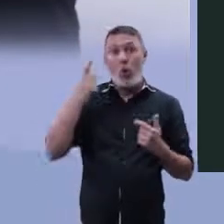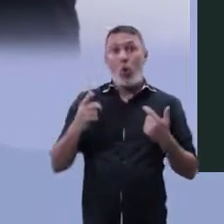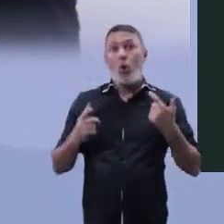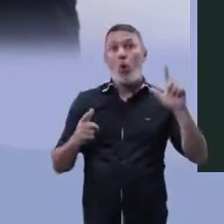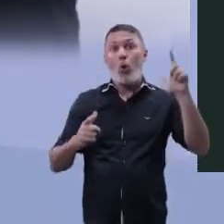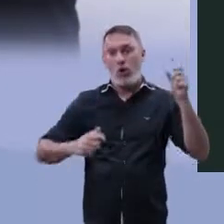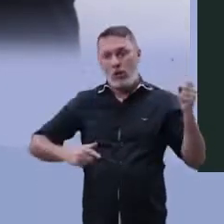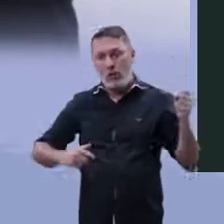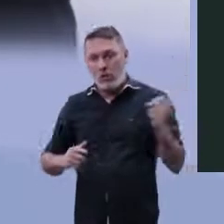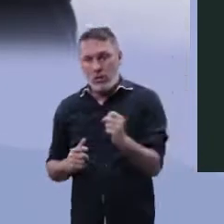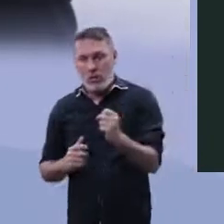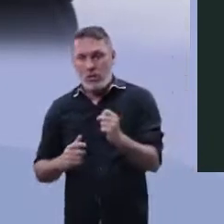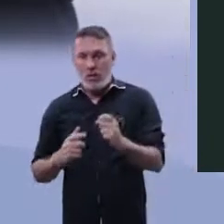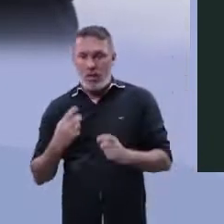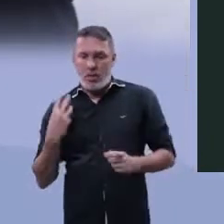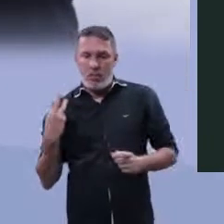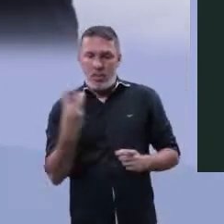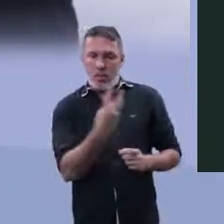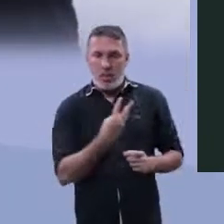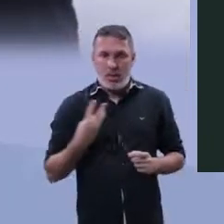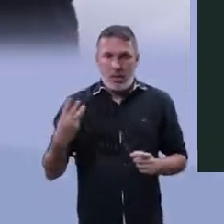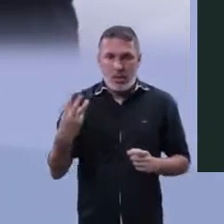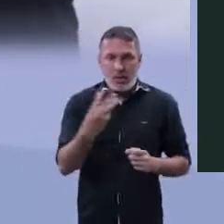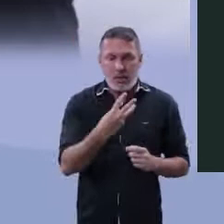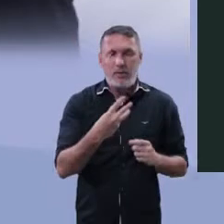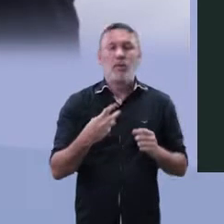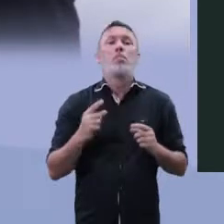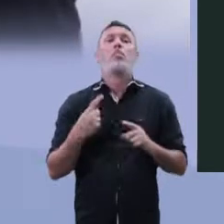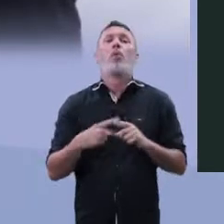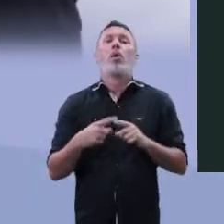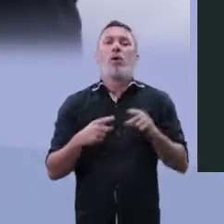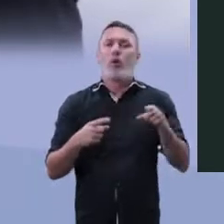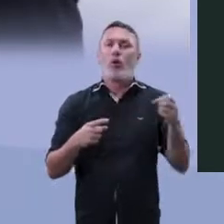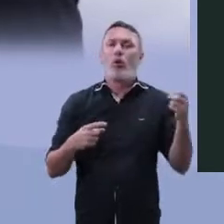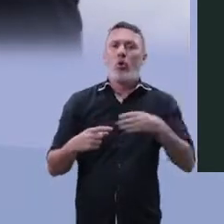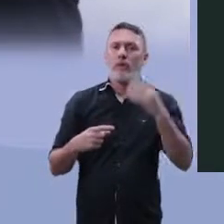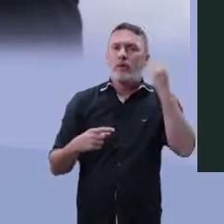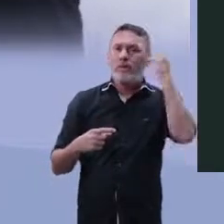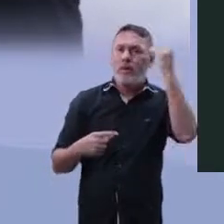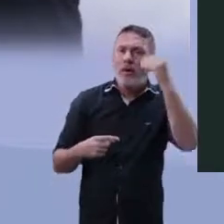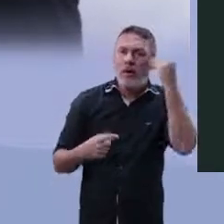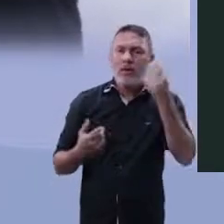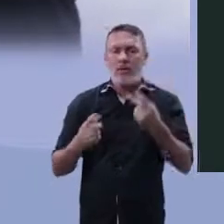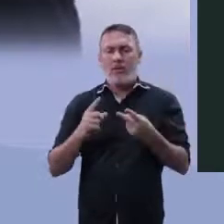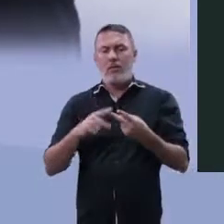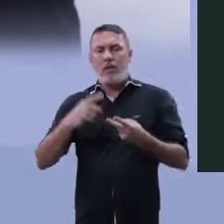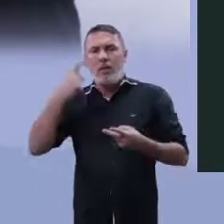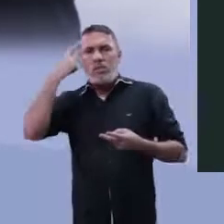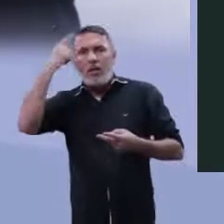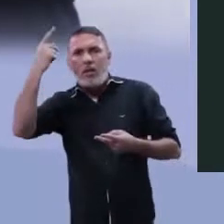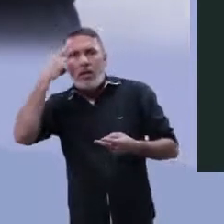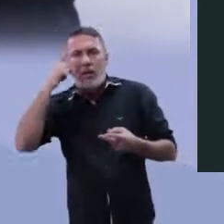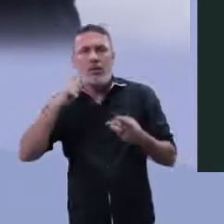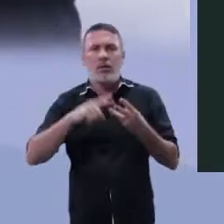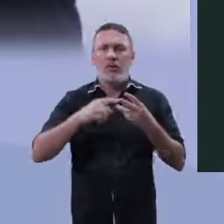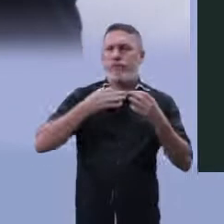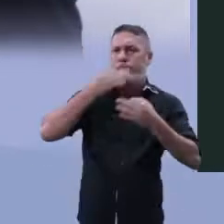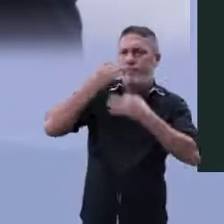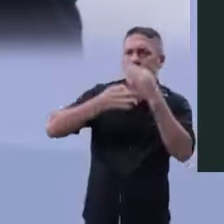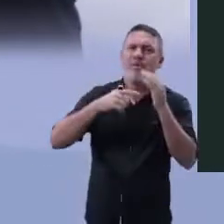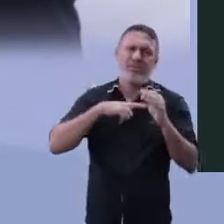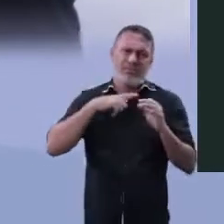processo de desenvolvimento. A partir do momento em que entra uma terceira pessoa nesse contexto, então, trazendo